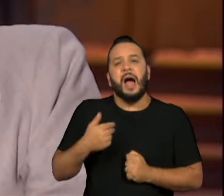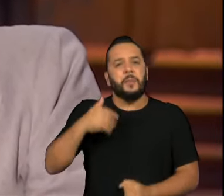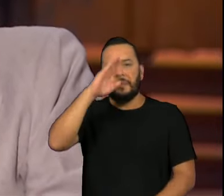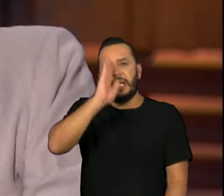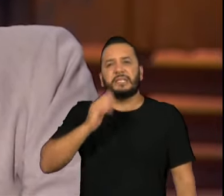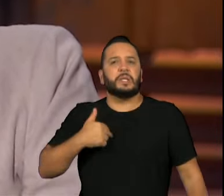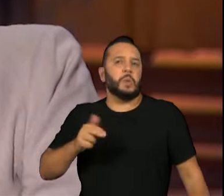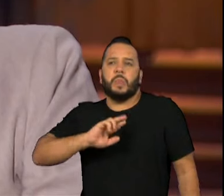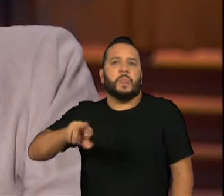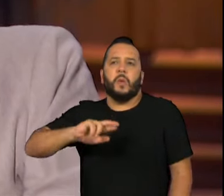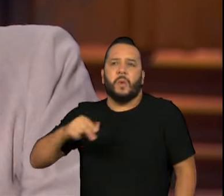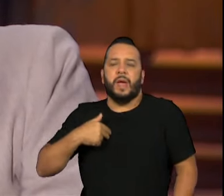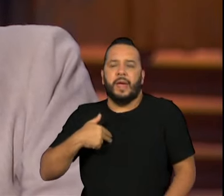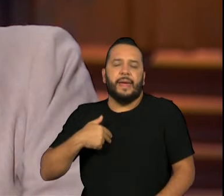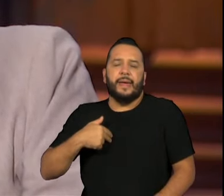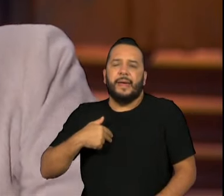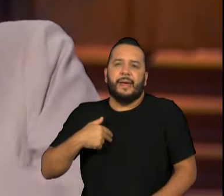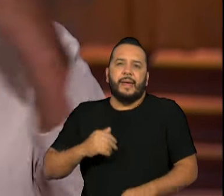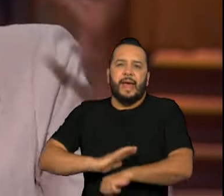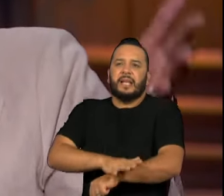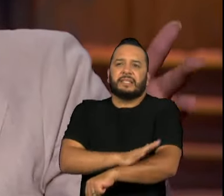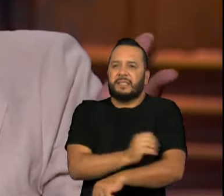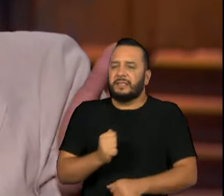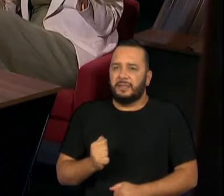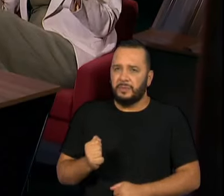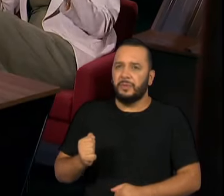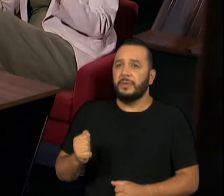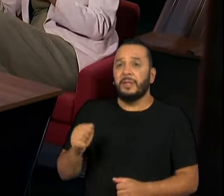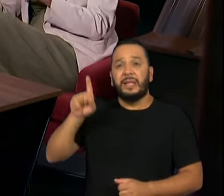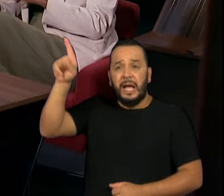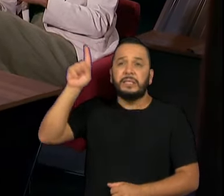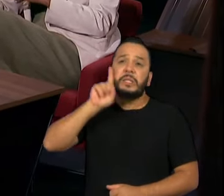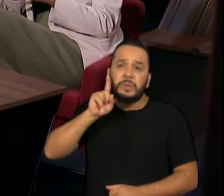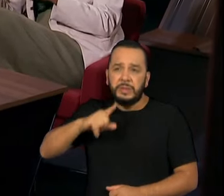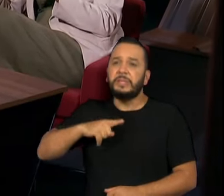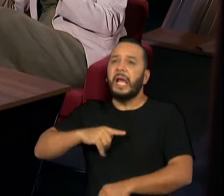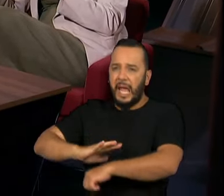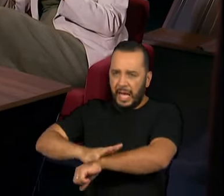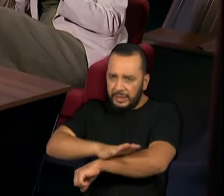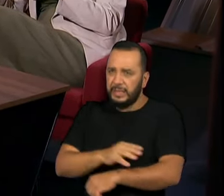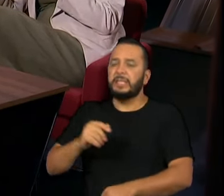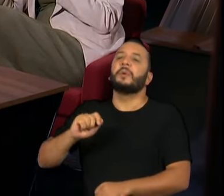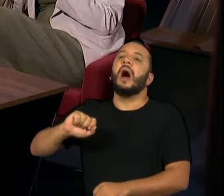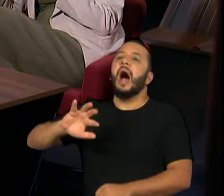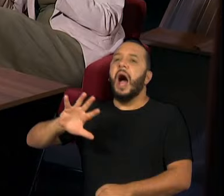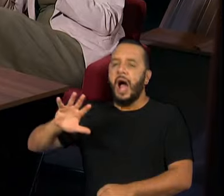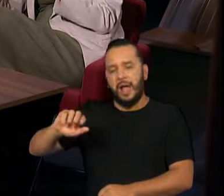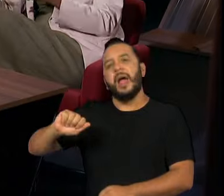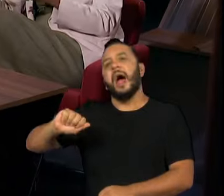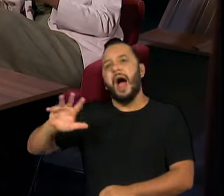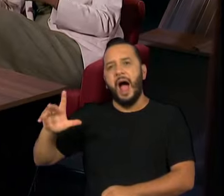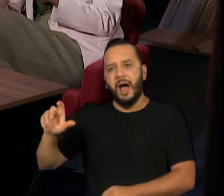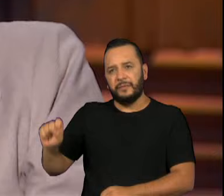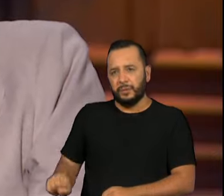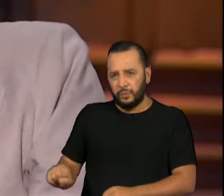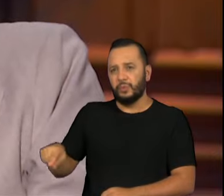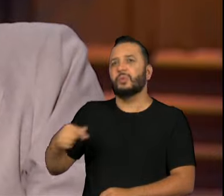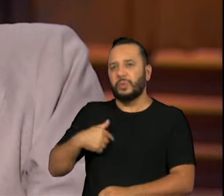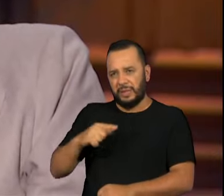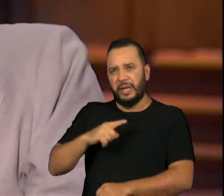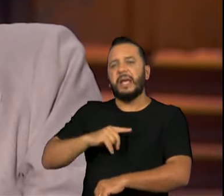na verdade no Brasil a pressão sérias de classe que racismo nos Estados Unidos ou na África do Sul onde o racismo era legal